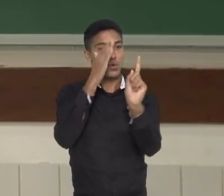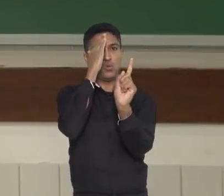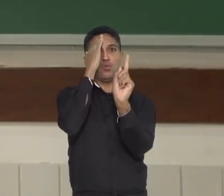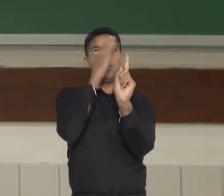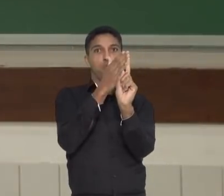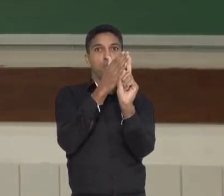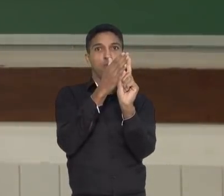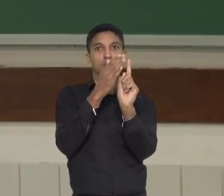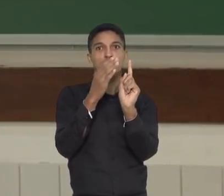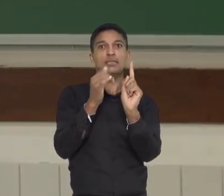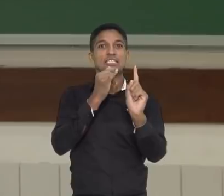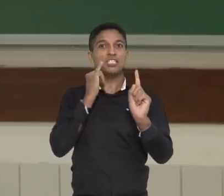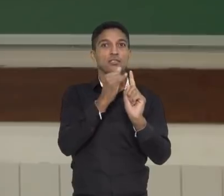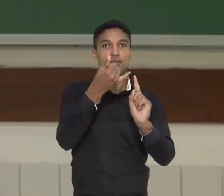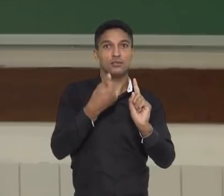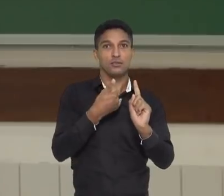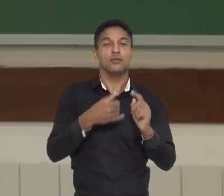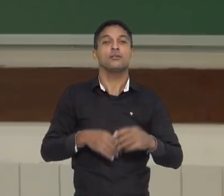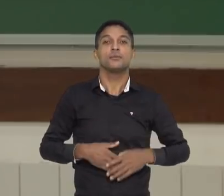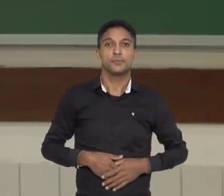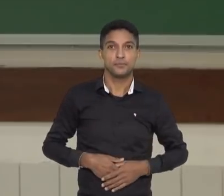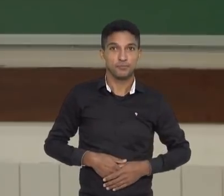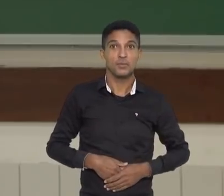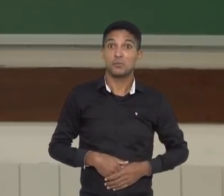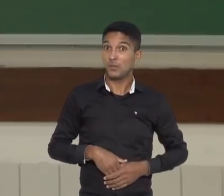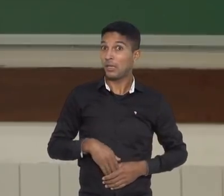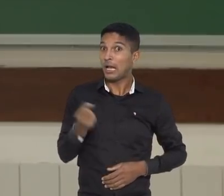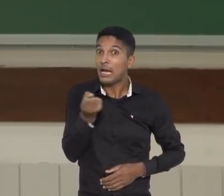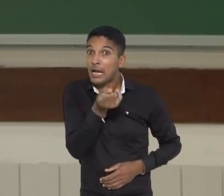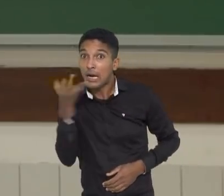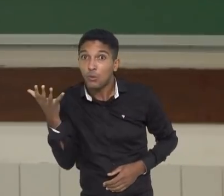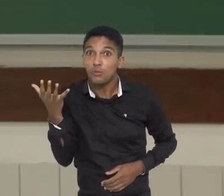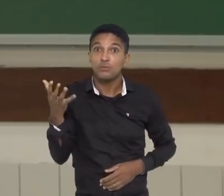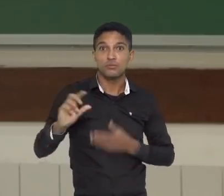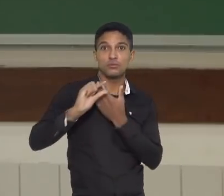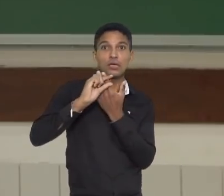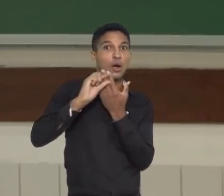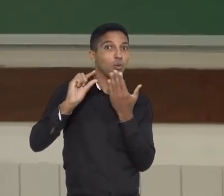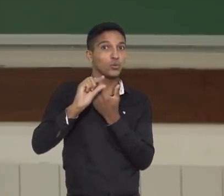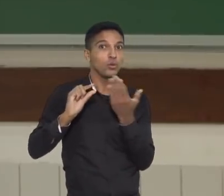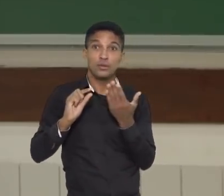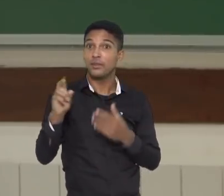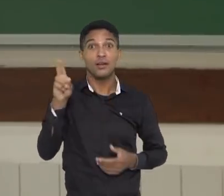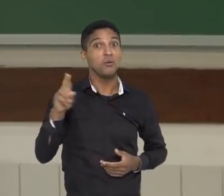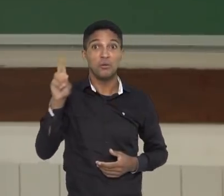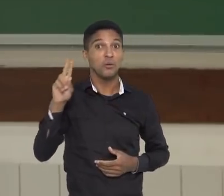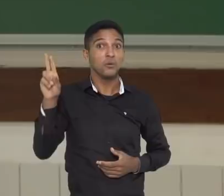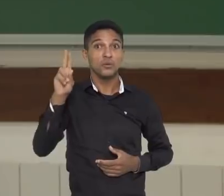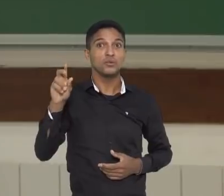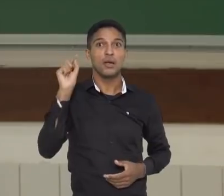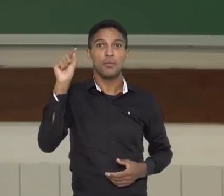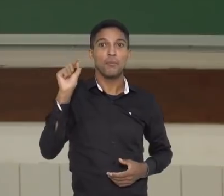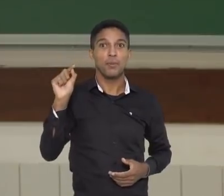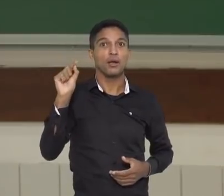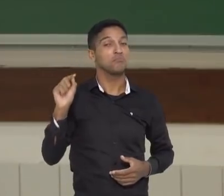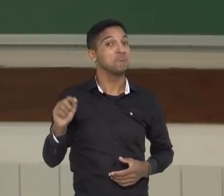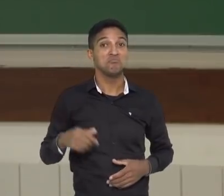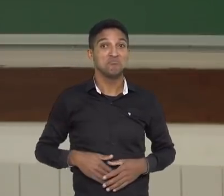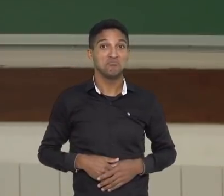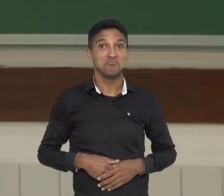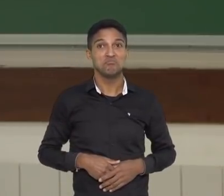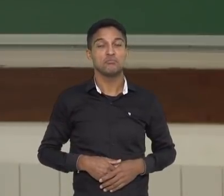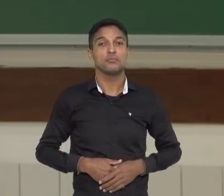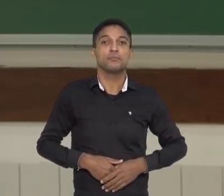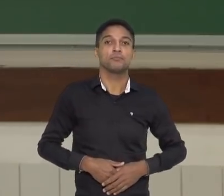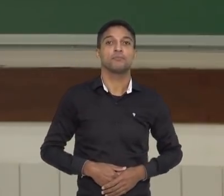exemplo, que não usam o 2 pontos aqui. Eles fazem o discurso direto, olha que interessante, o